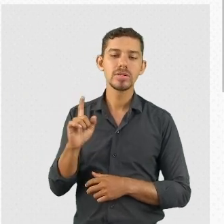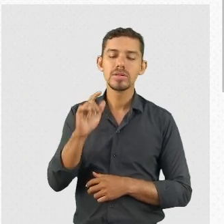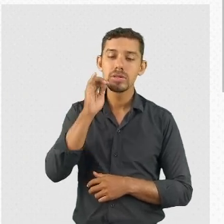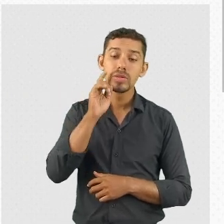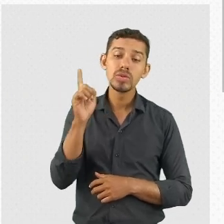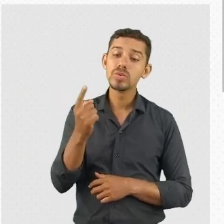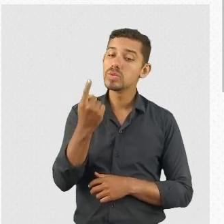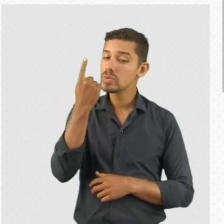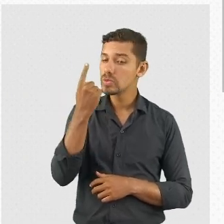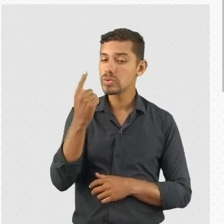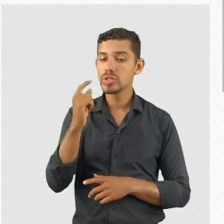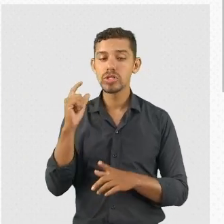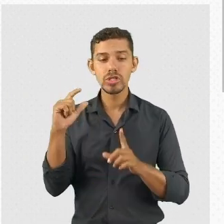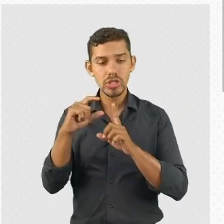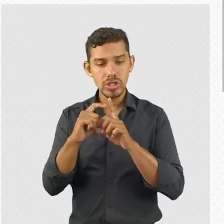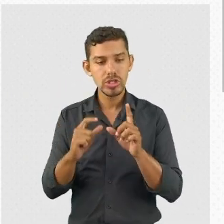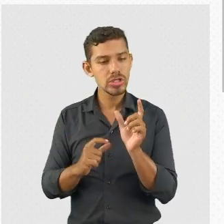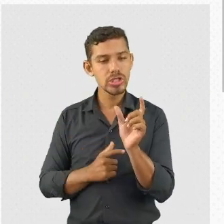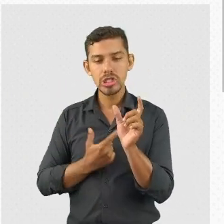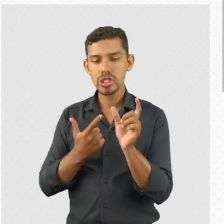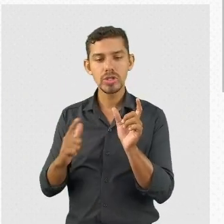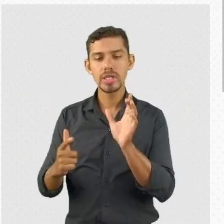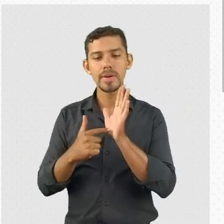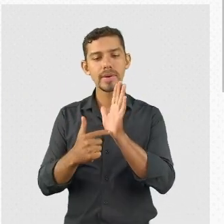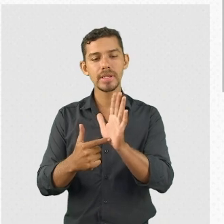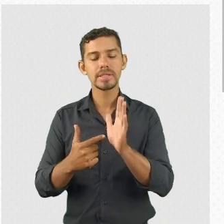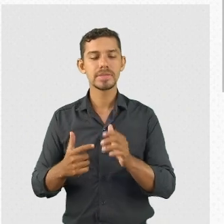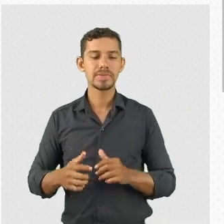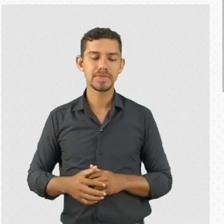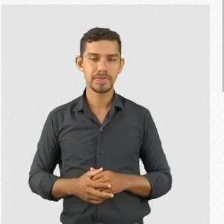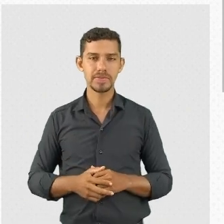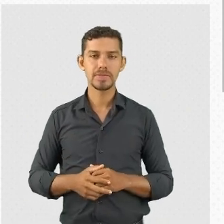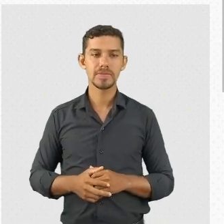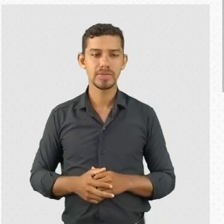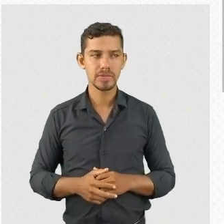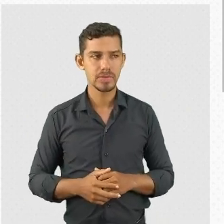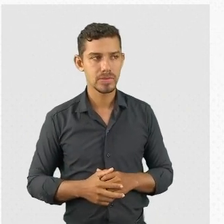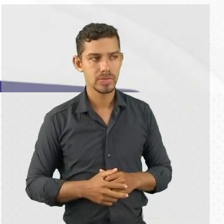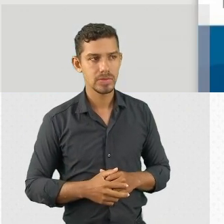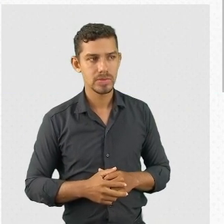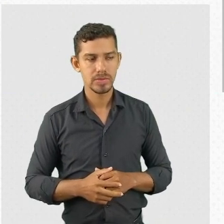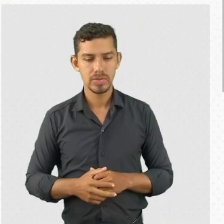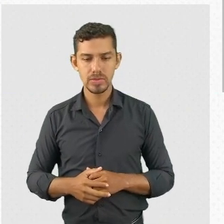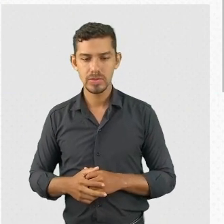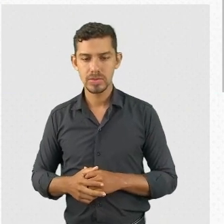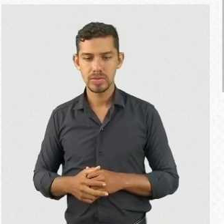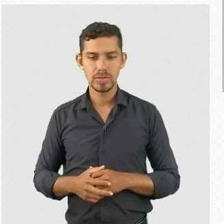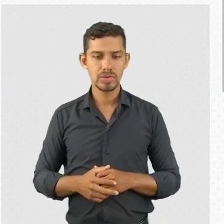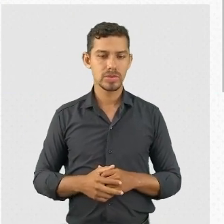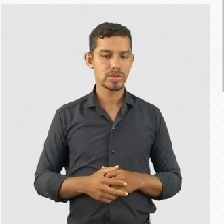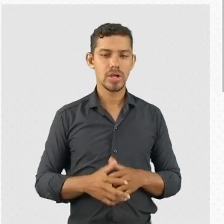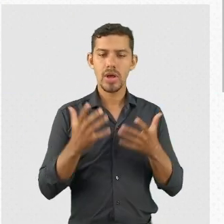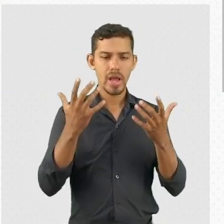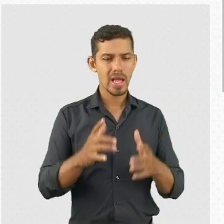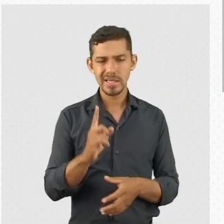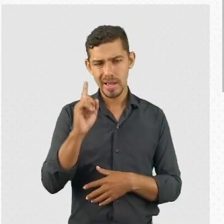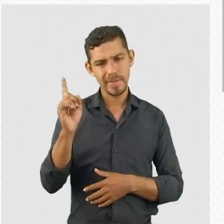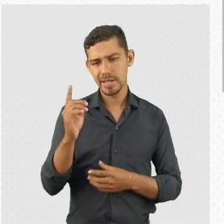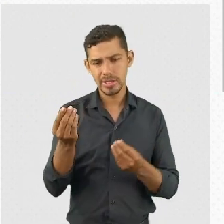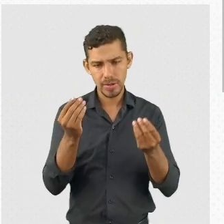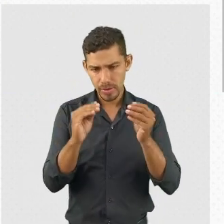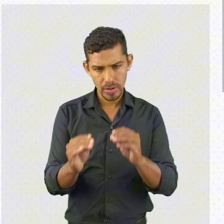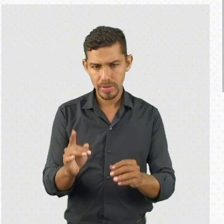contém o único ingrediente que não aparece na descrição. Então, olha que a pergunta não quer saber de modo de